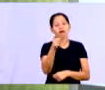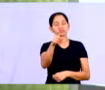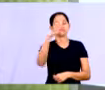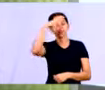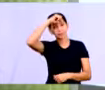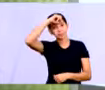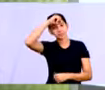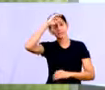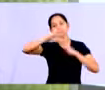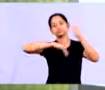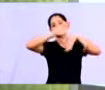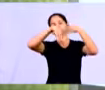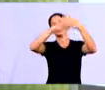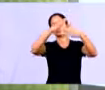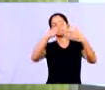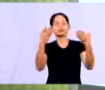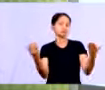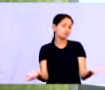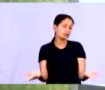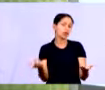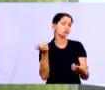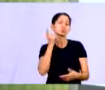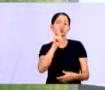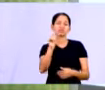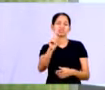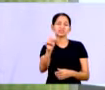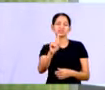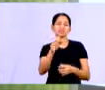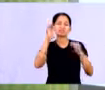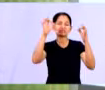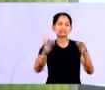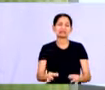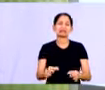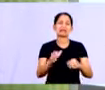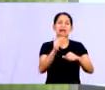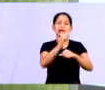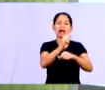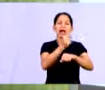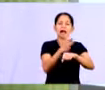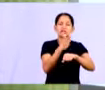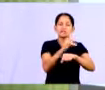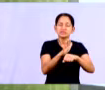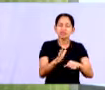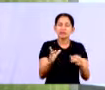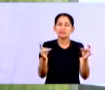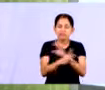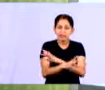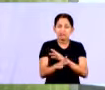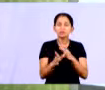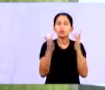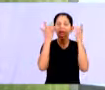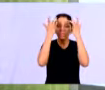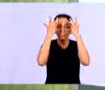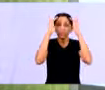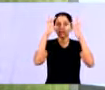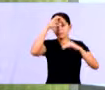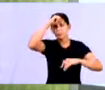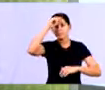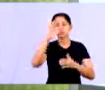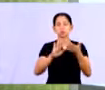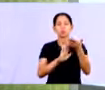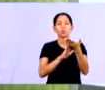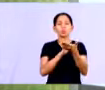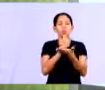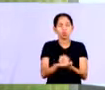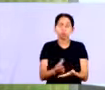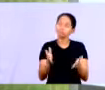correto, professora? Isso. Então é assim, não adianta ser hoje o prazo, fazer de qualquer jeito e entregar se você não sabe. Então, a gente vai